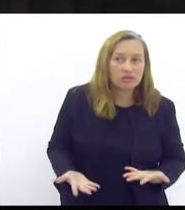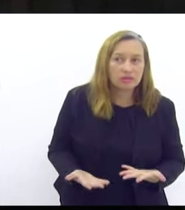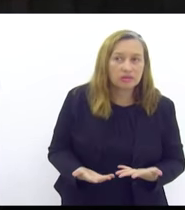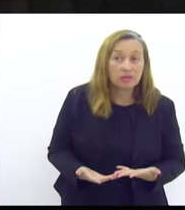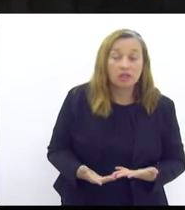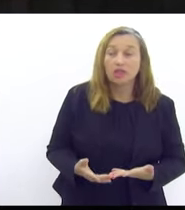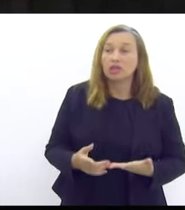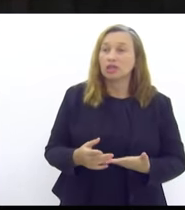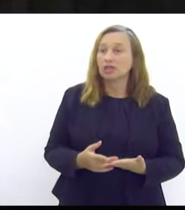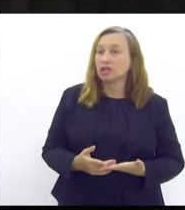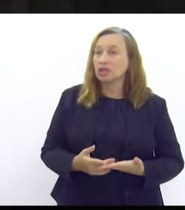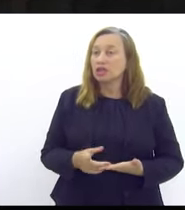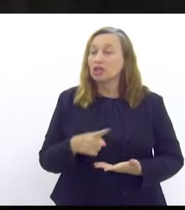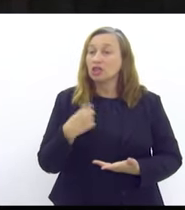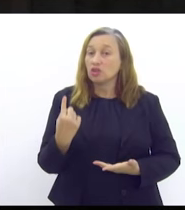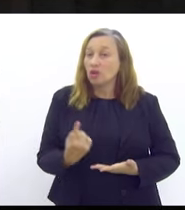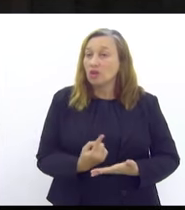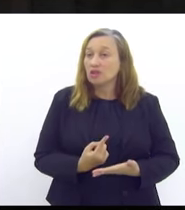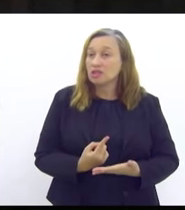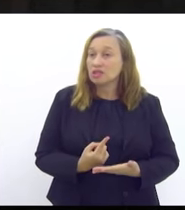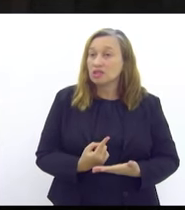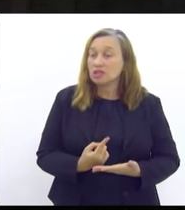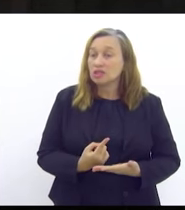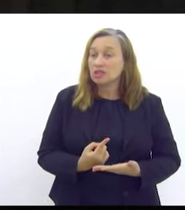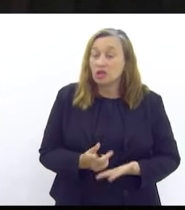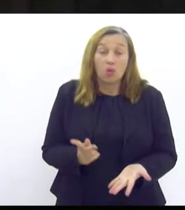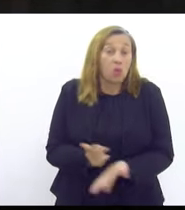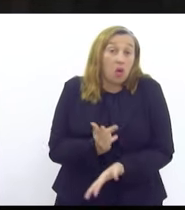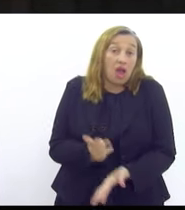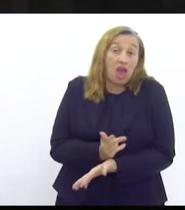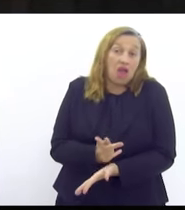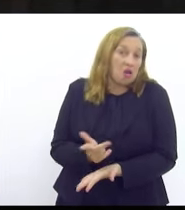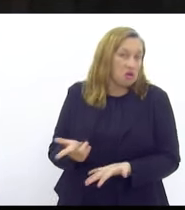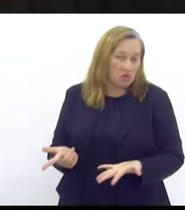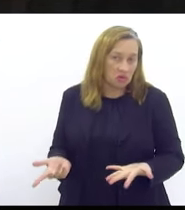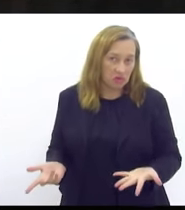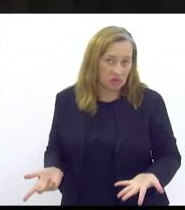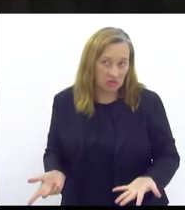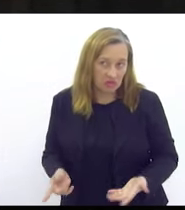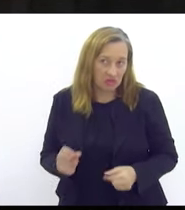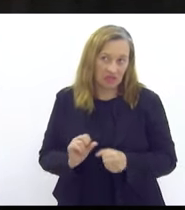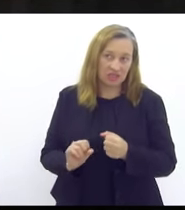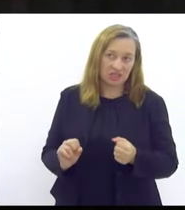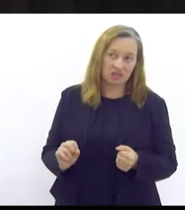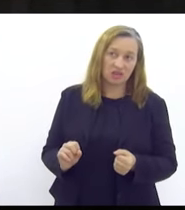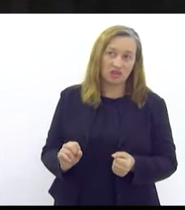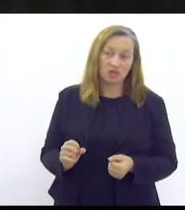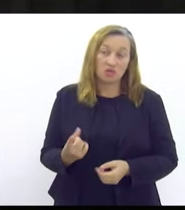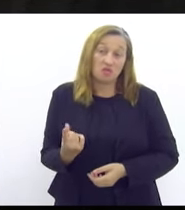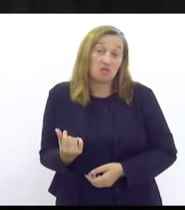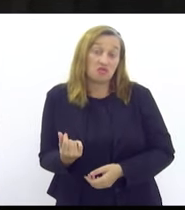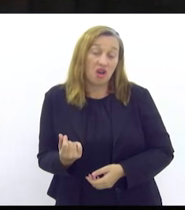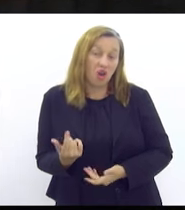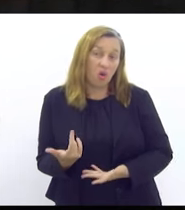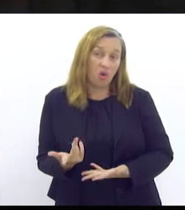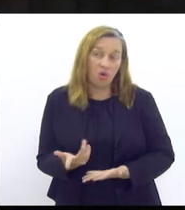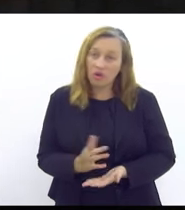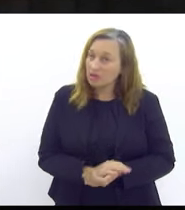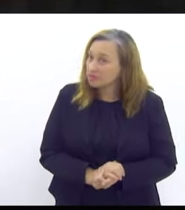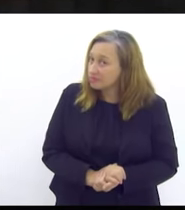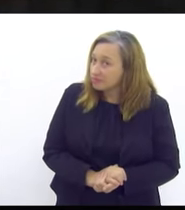a gente estaria cometendo um lesa-pátria, como esses valores tivessem